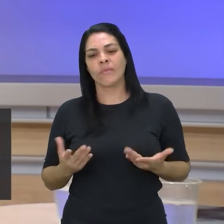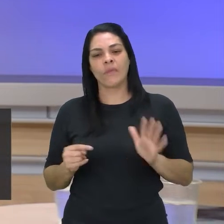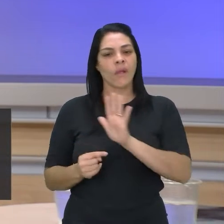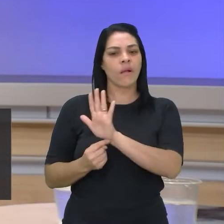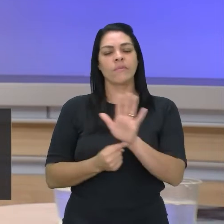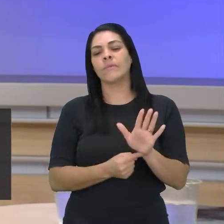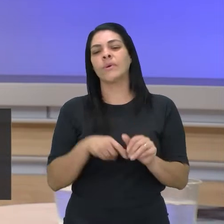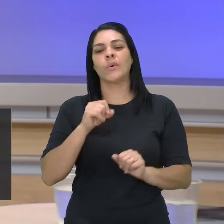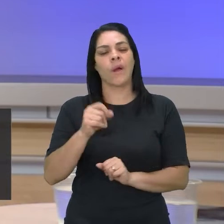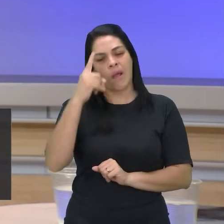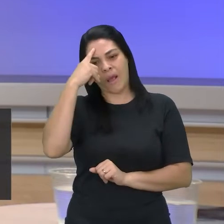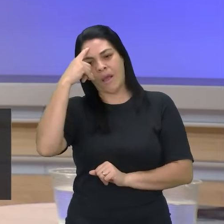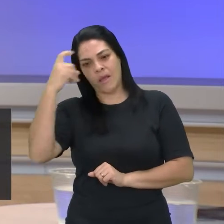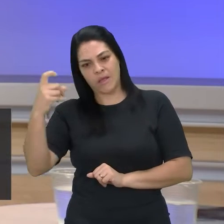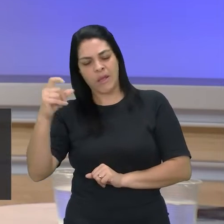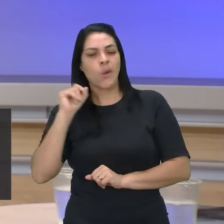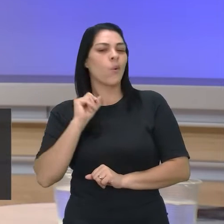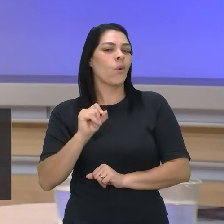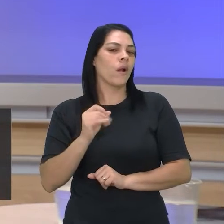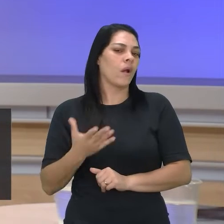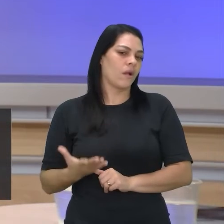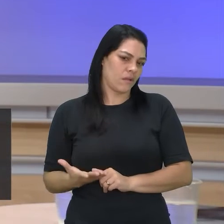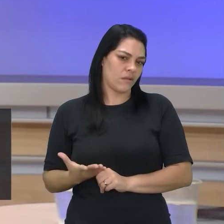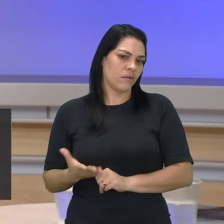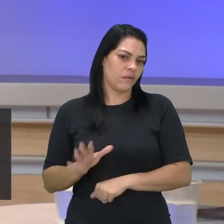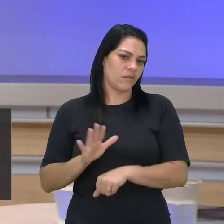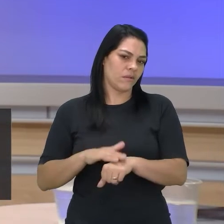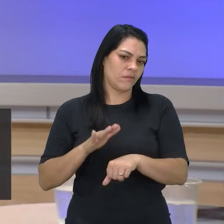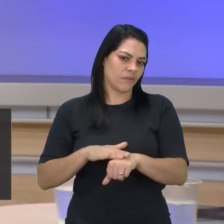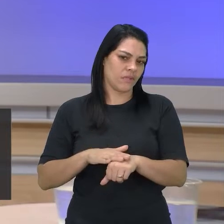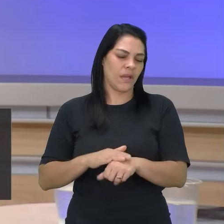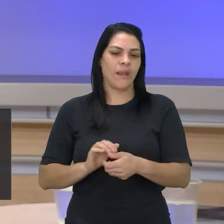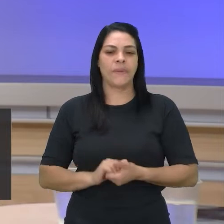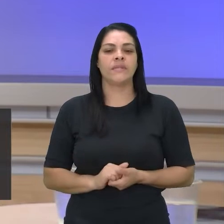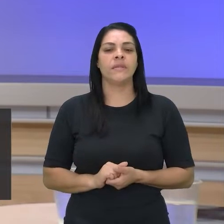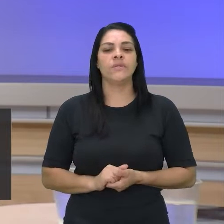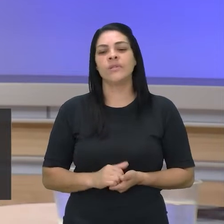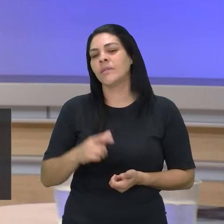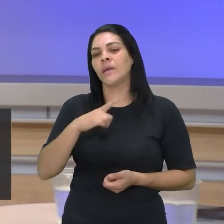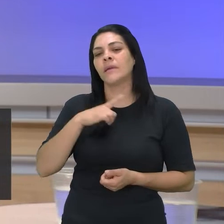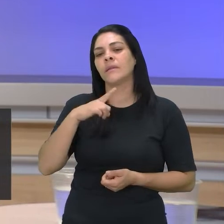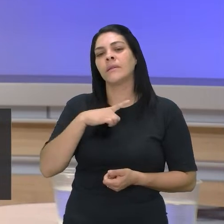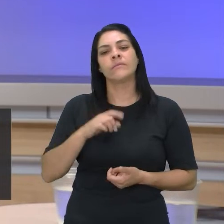né, a ideia de estarmos fazendo educação ambiental crítica